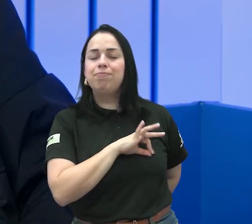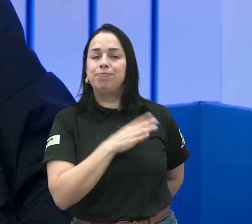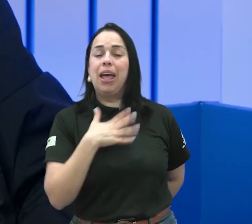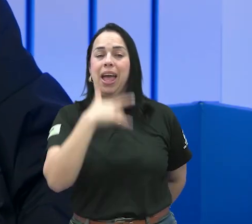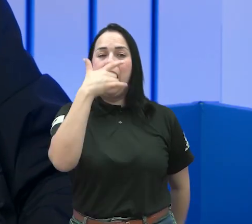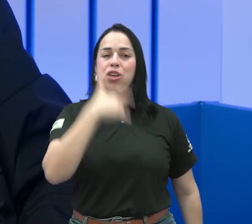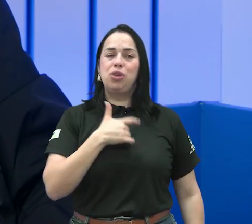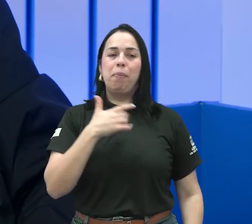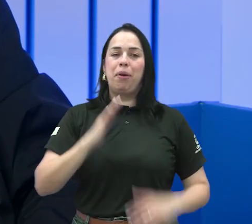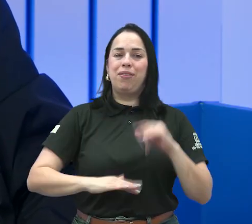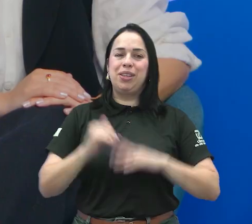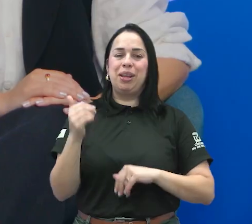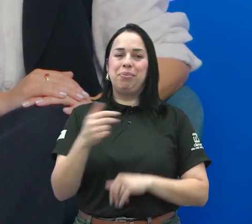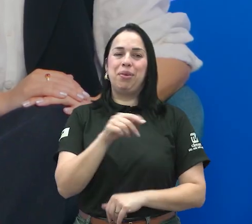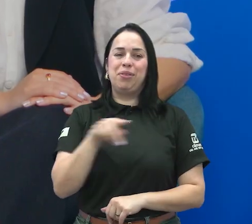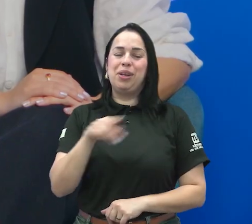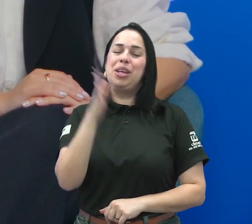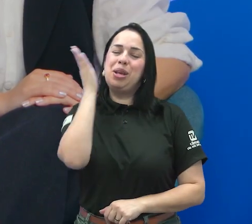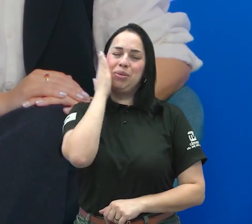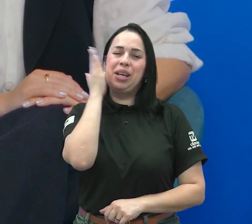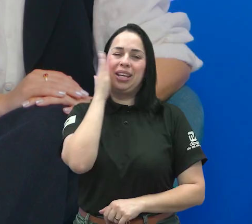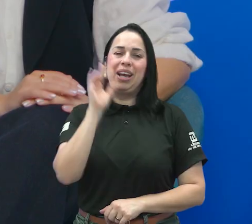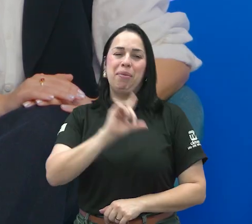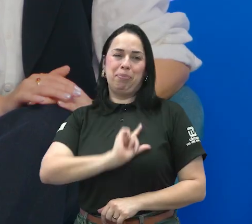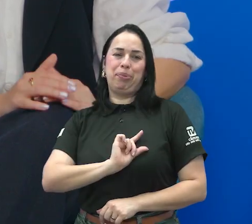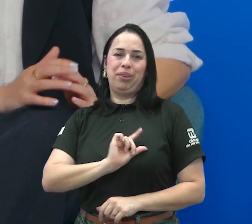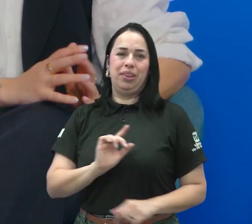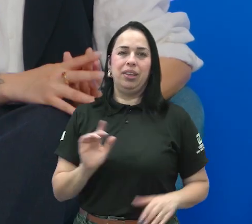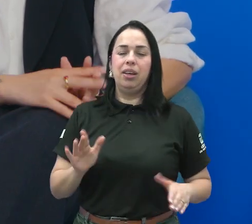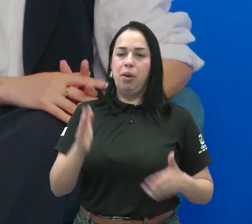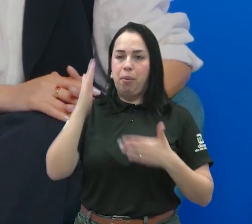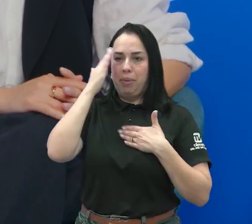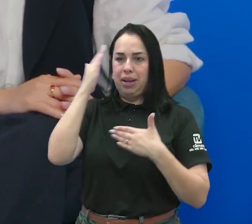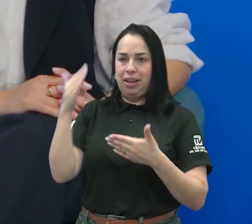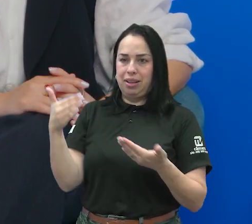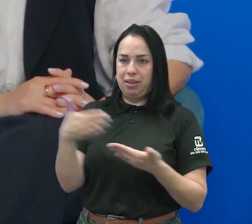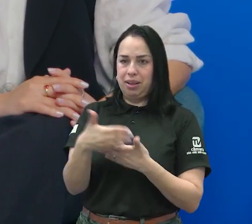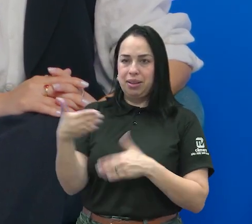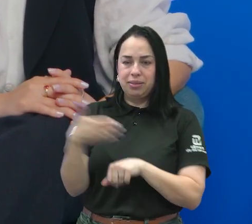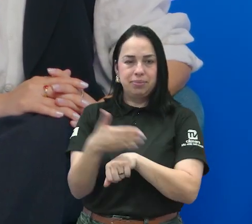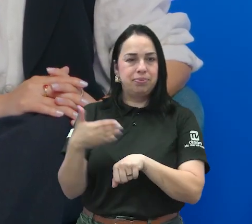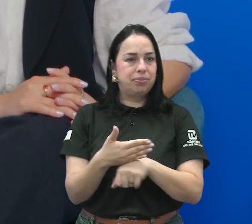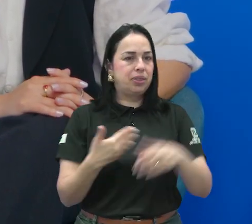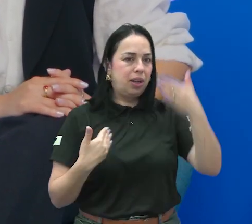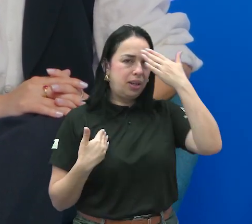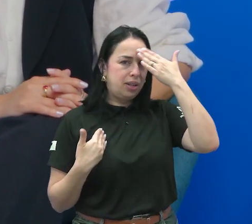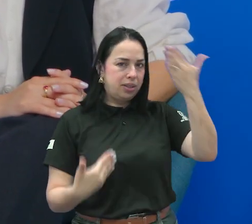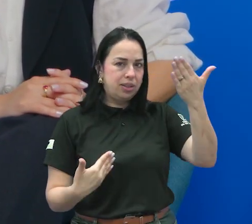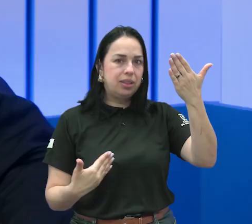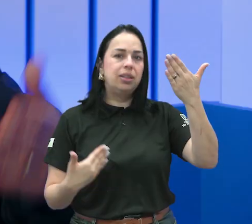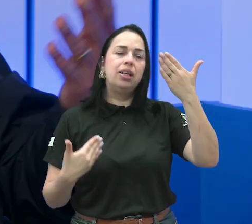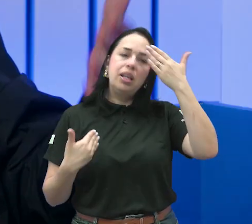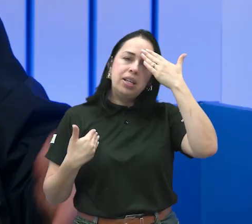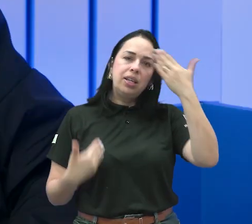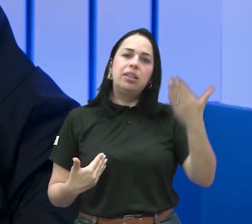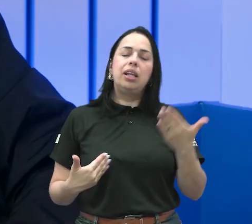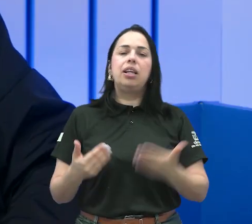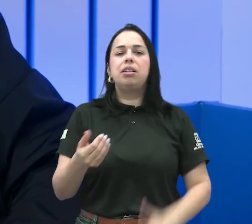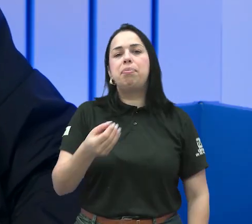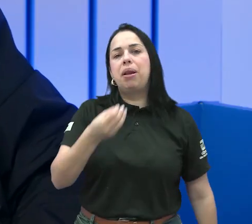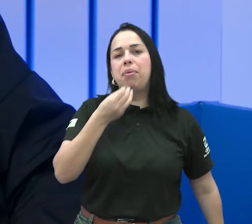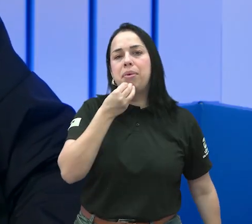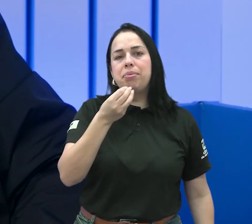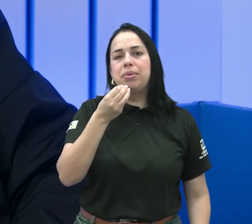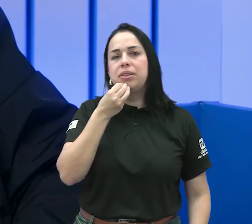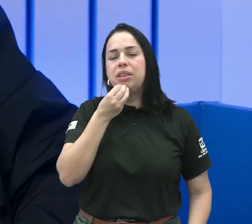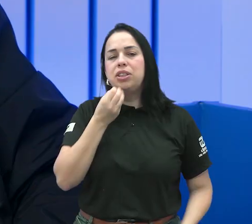sei disso. Professor, gostaria de agradecer. Agradeço, na verdade, a sua presença aqui no Sobre Política. Eu que agradeço, e agradeço